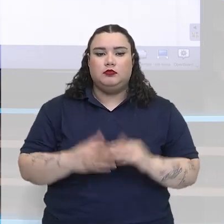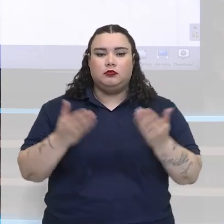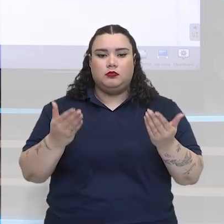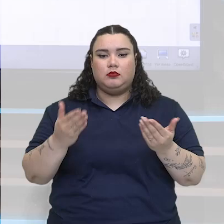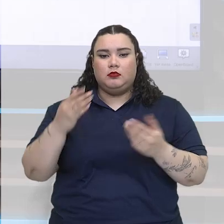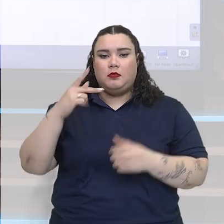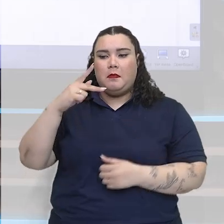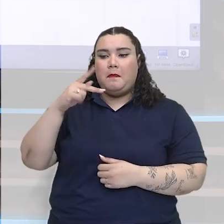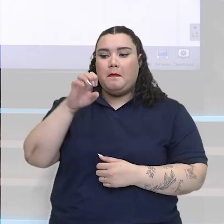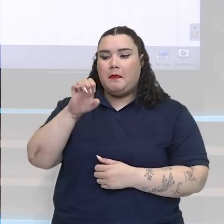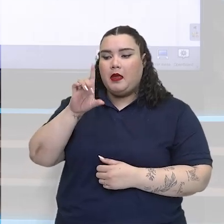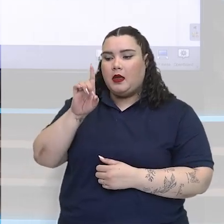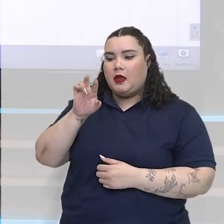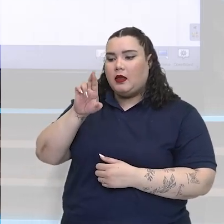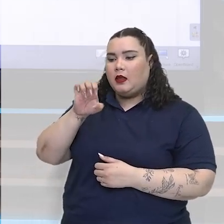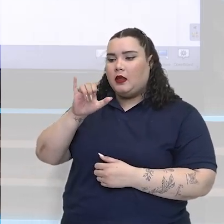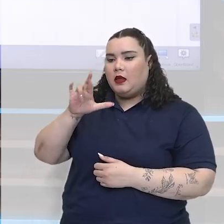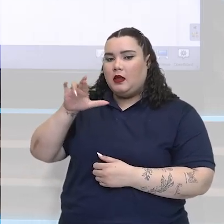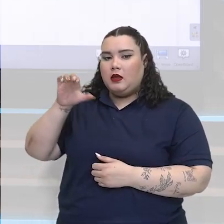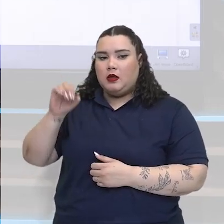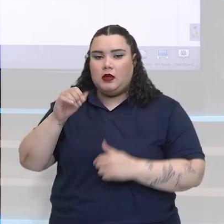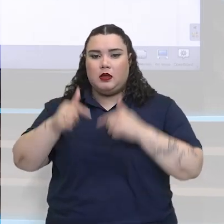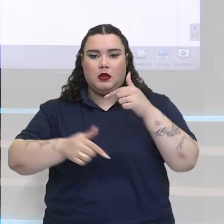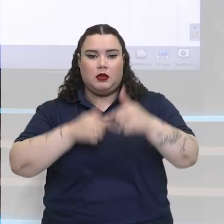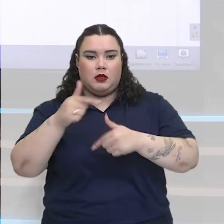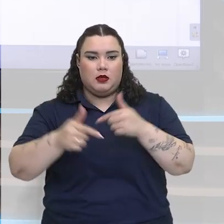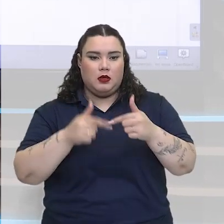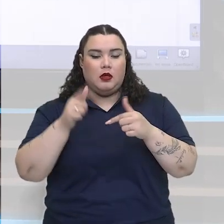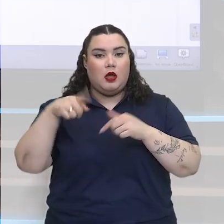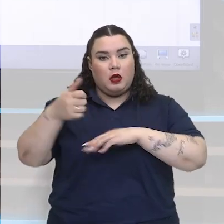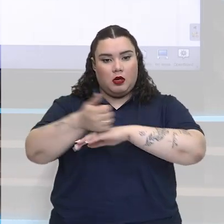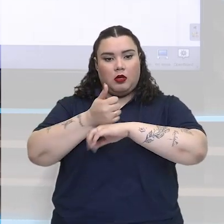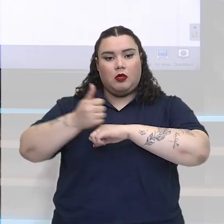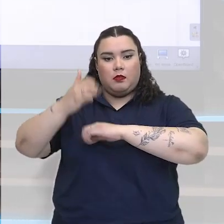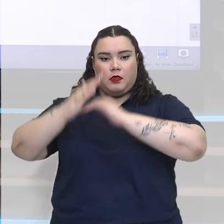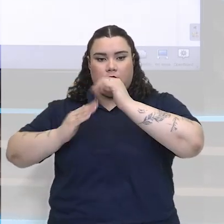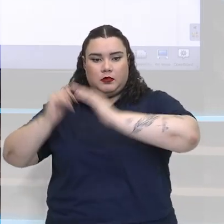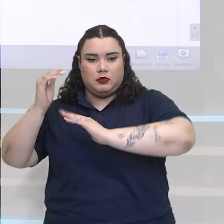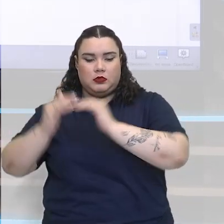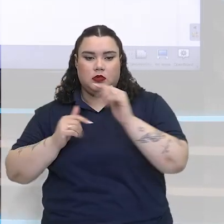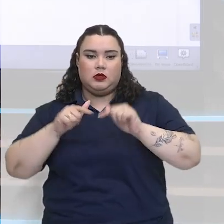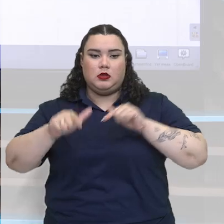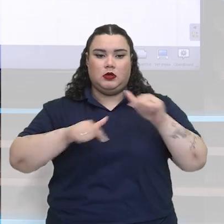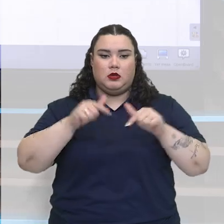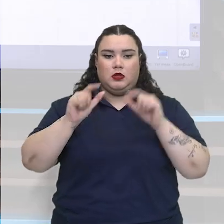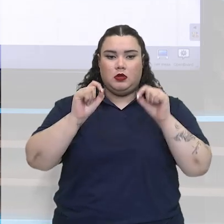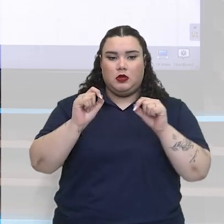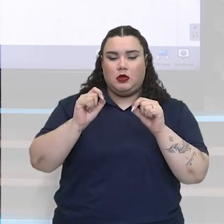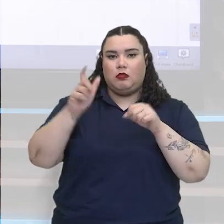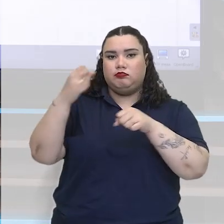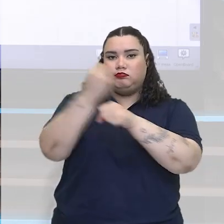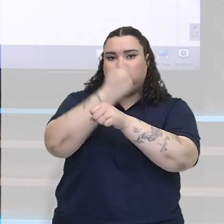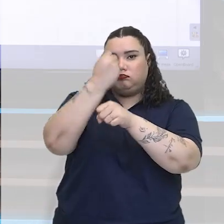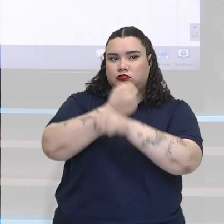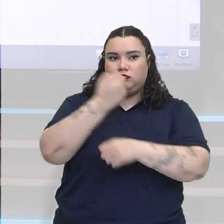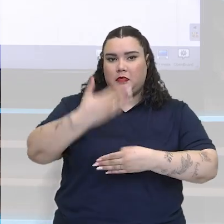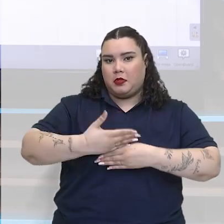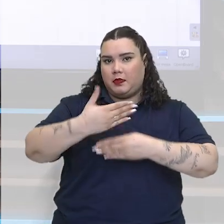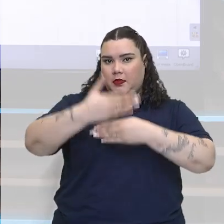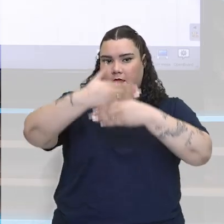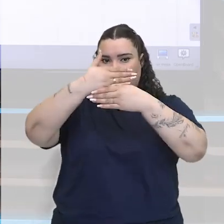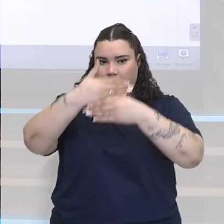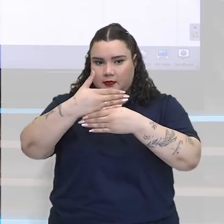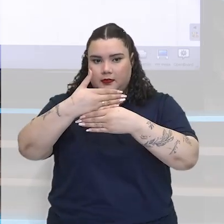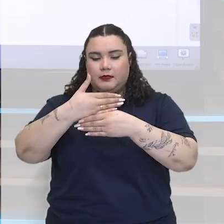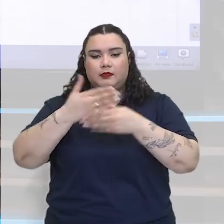o pedreiro que eu mencionei aqui? O pedreiro vai trabalhar com o quê? É uma profissão. Ele vai trabalhar com alvenaria. Muito bem,